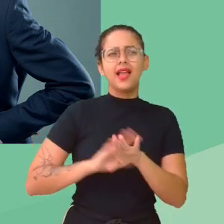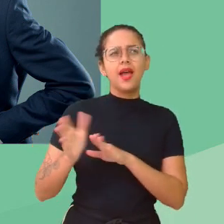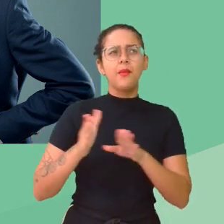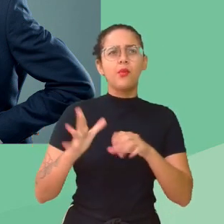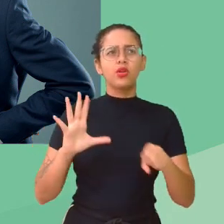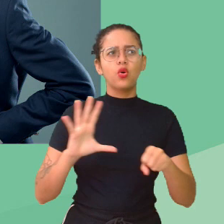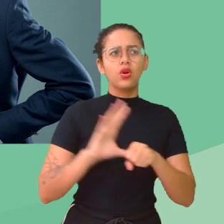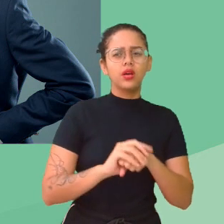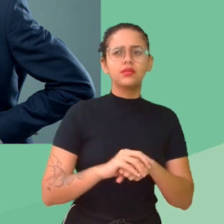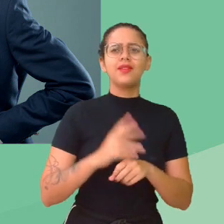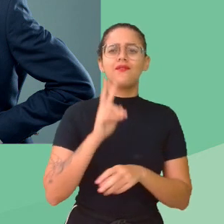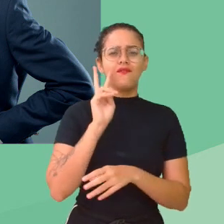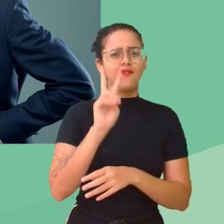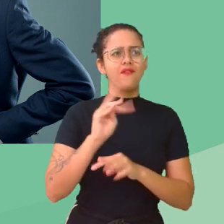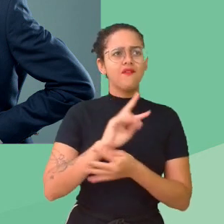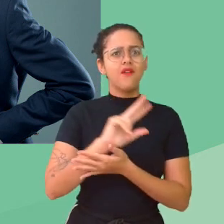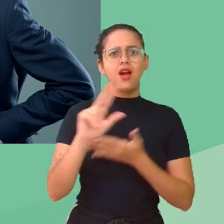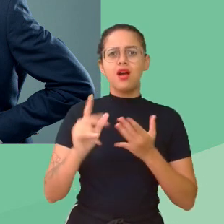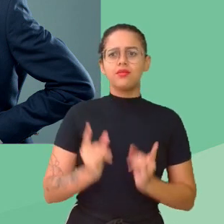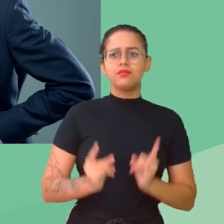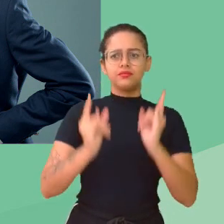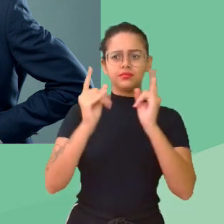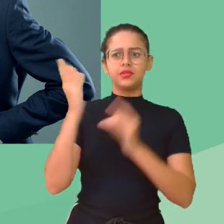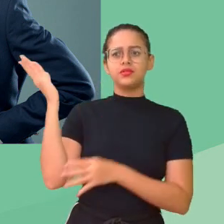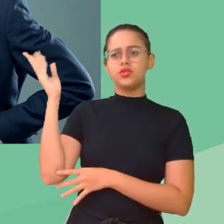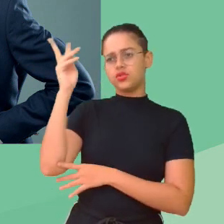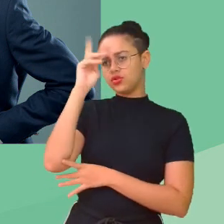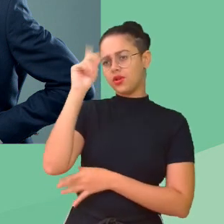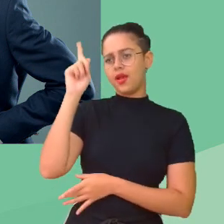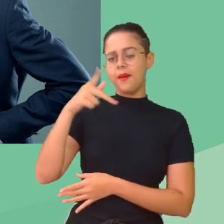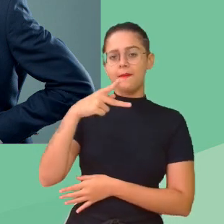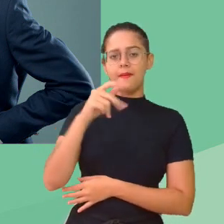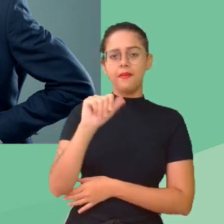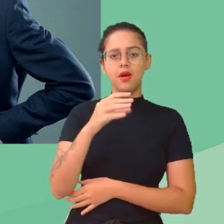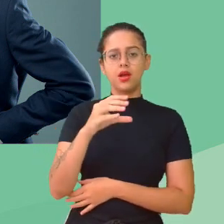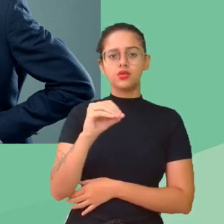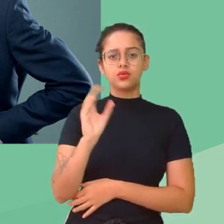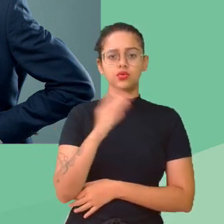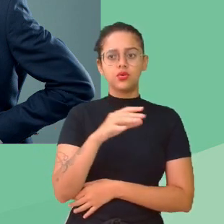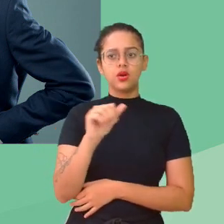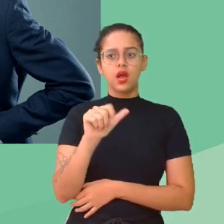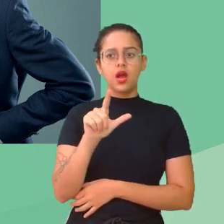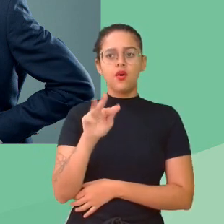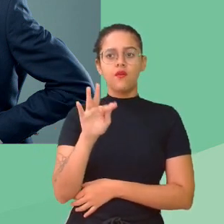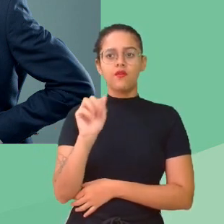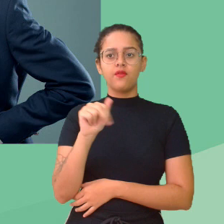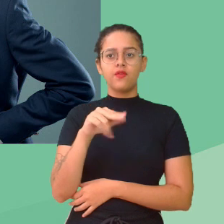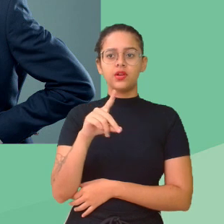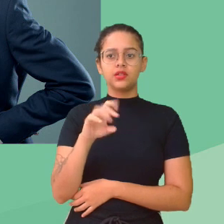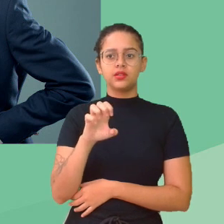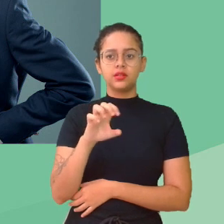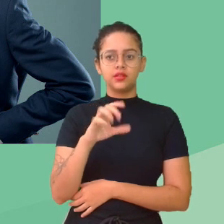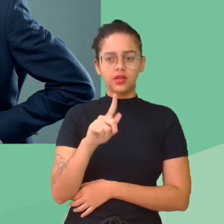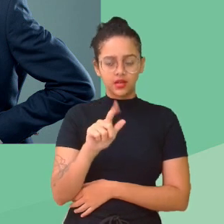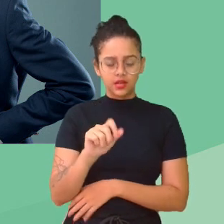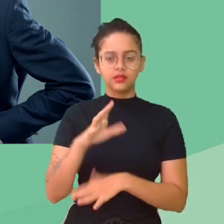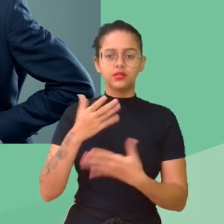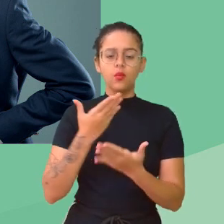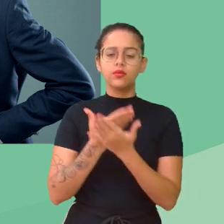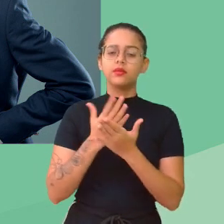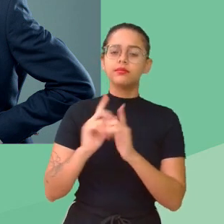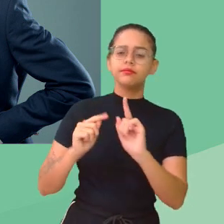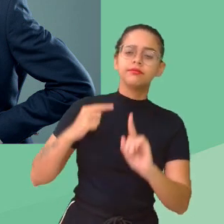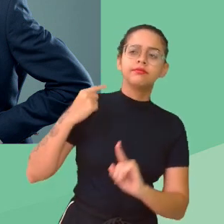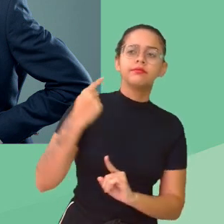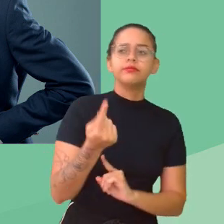né? Aí está um exemplo de um prédio histórico que é o Paço Alfândega. Na aula seguinte, a gente trouxe esse